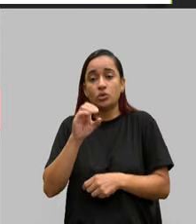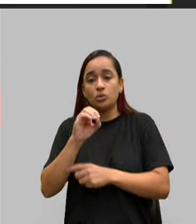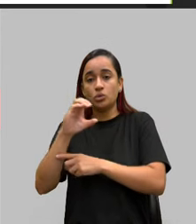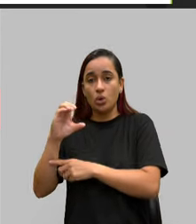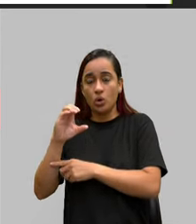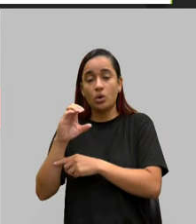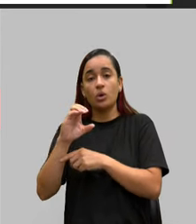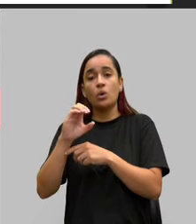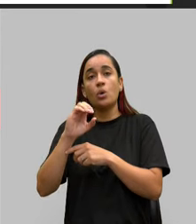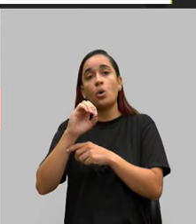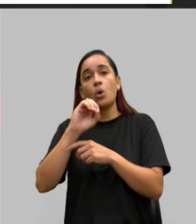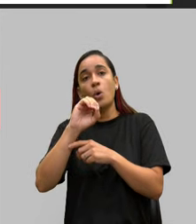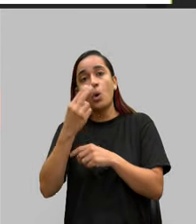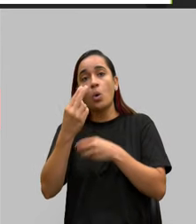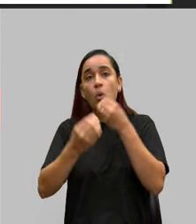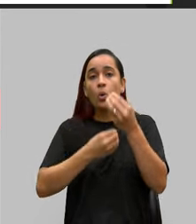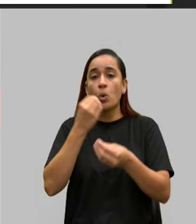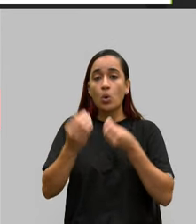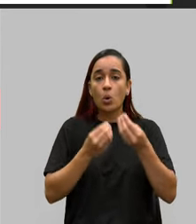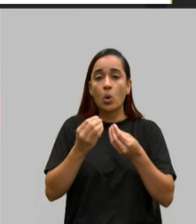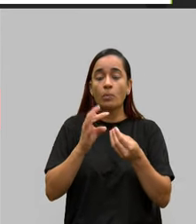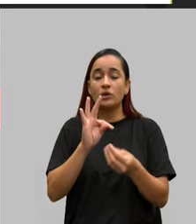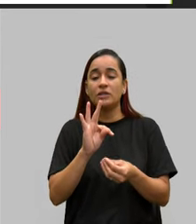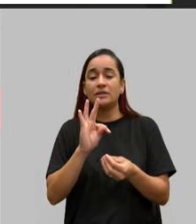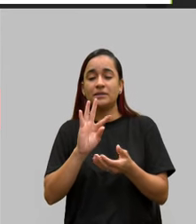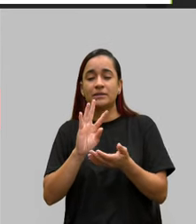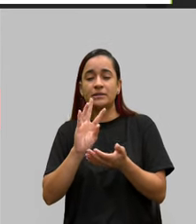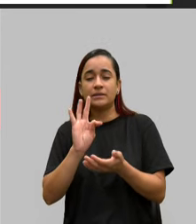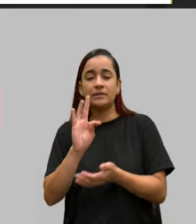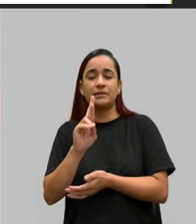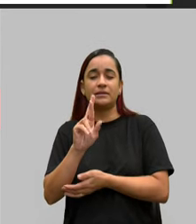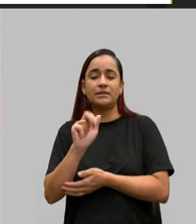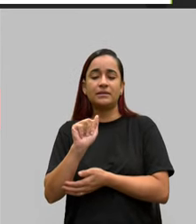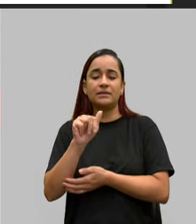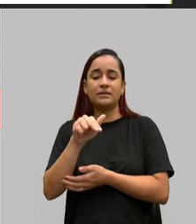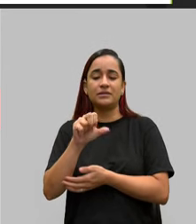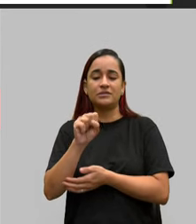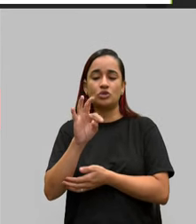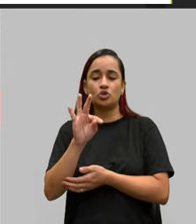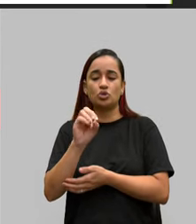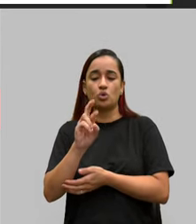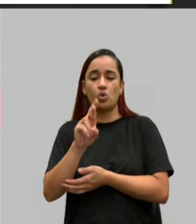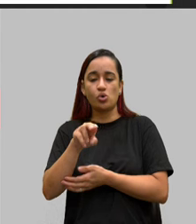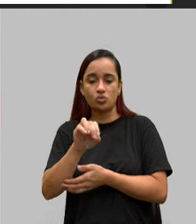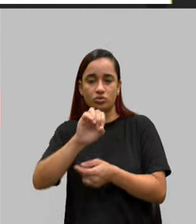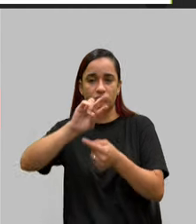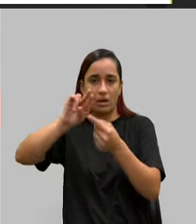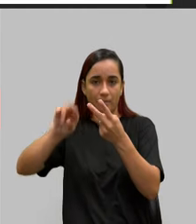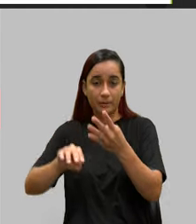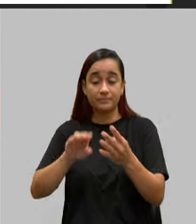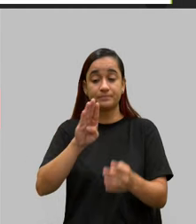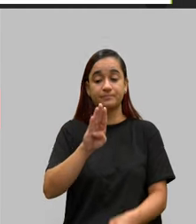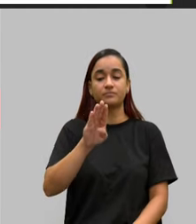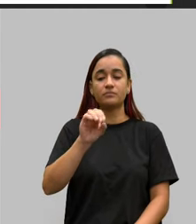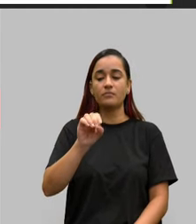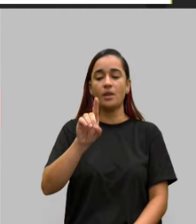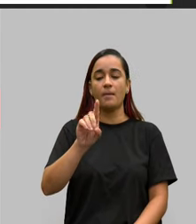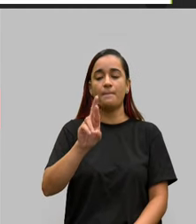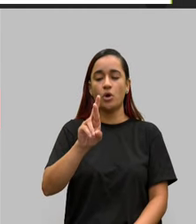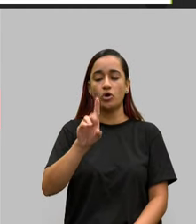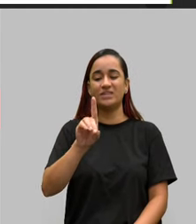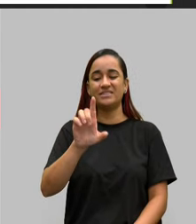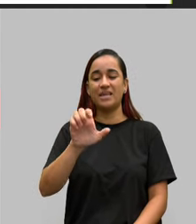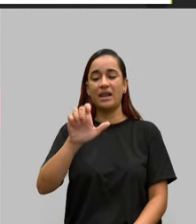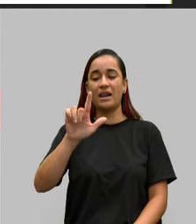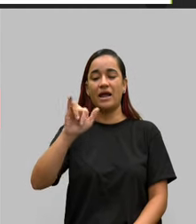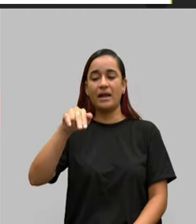transtorno misto ansioso depressivo pacientes borderline pacientes bipolares e alguns casos de